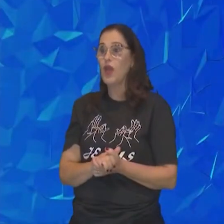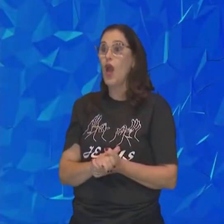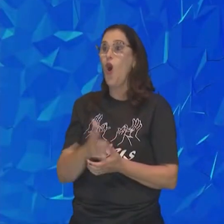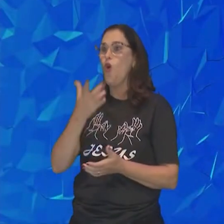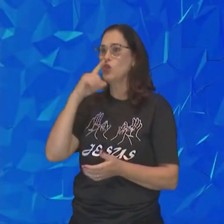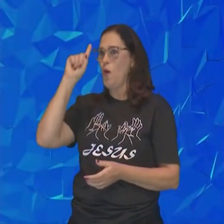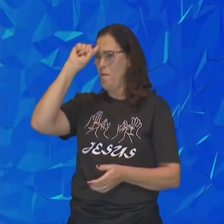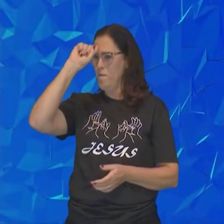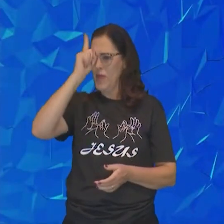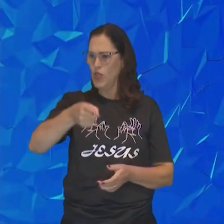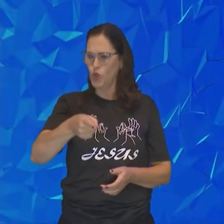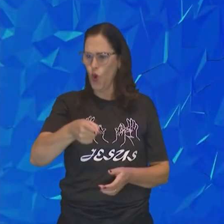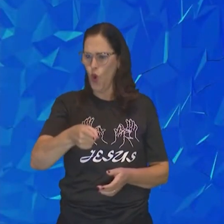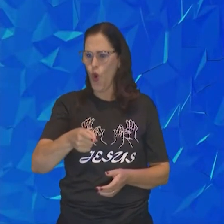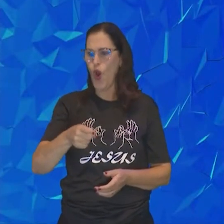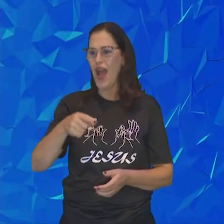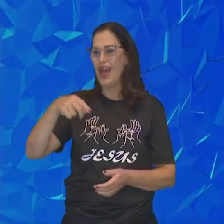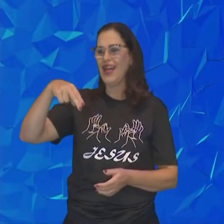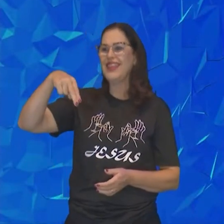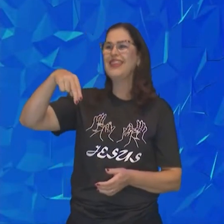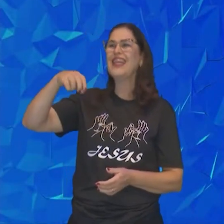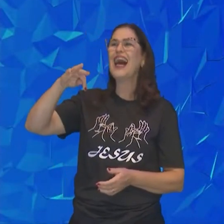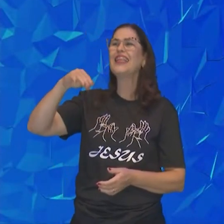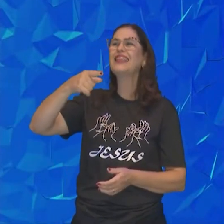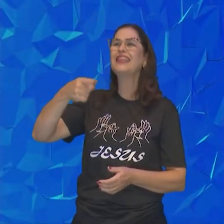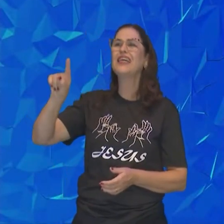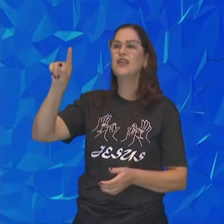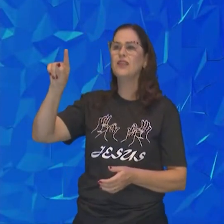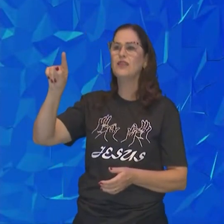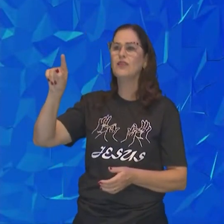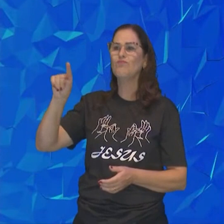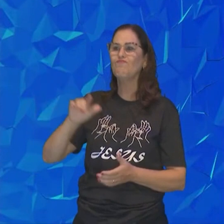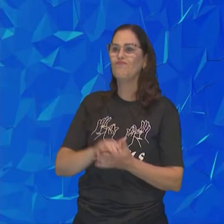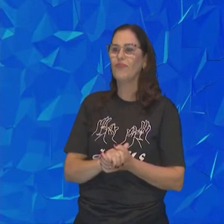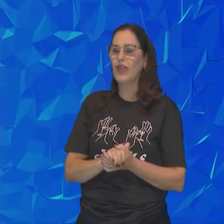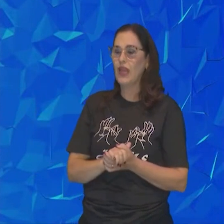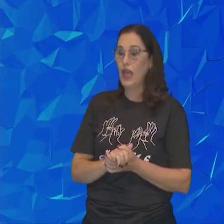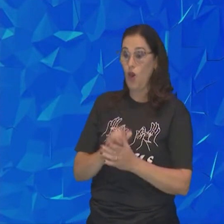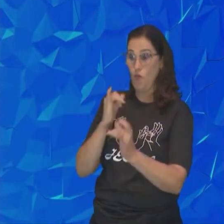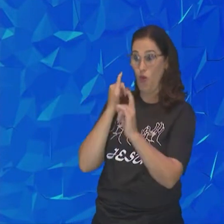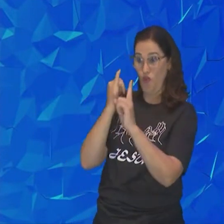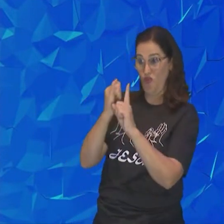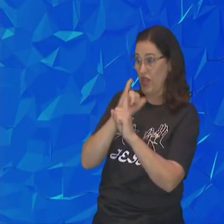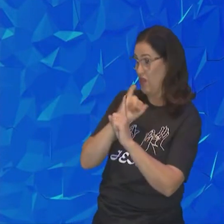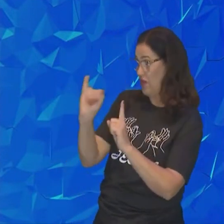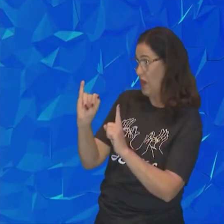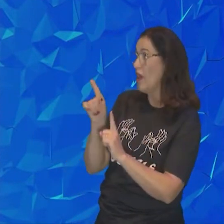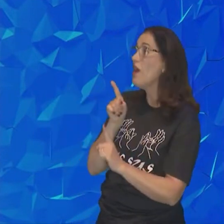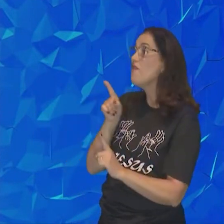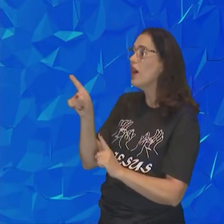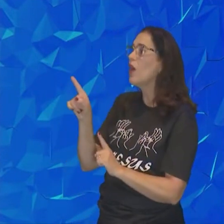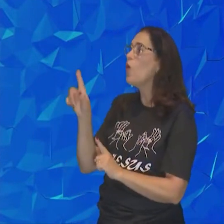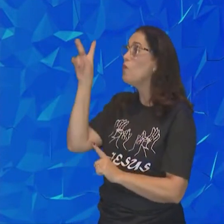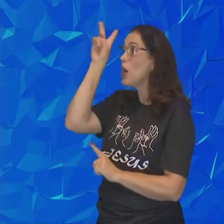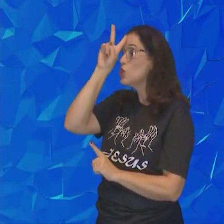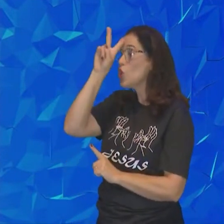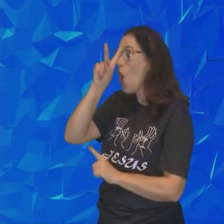Senhor enviou a Natã a Davi, o profeta do Senhor, e disse-lhe uma seguinte